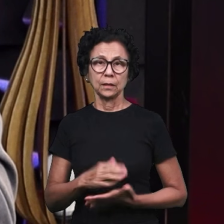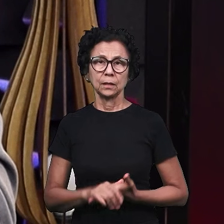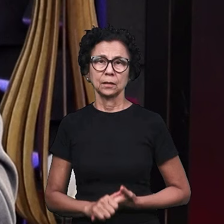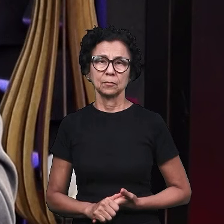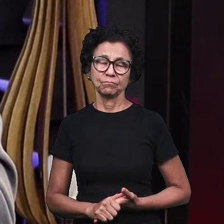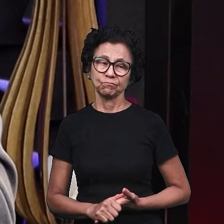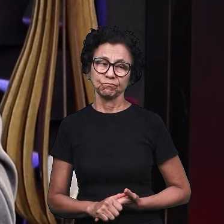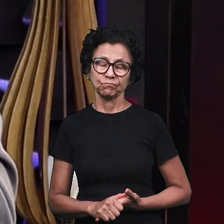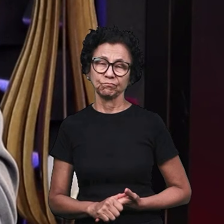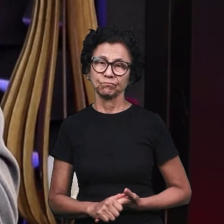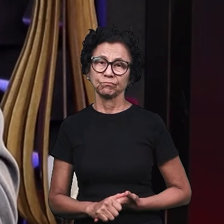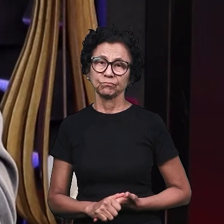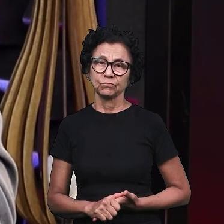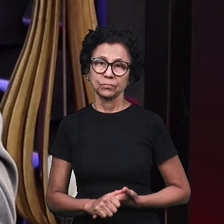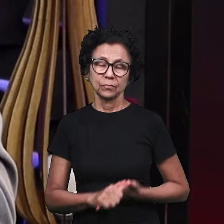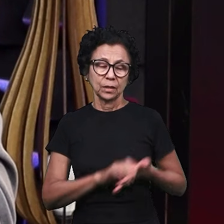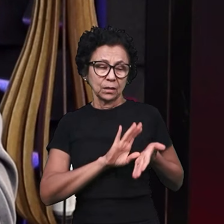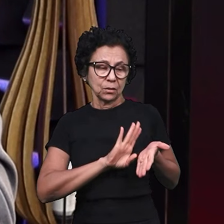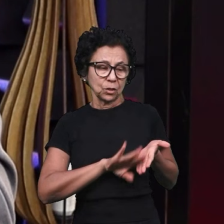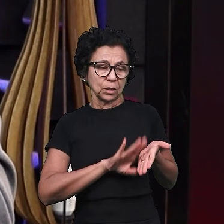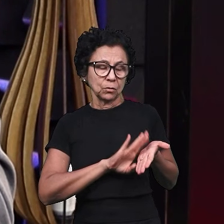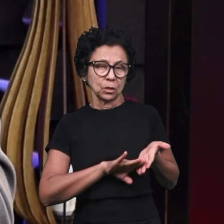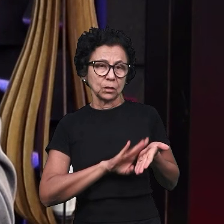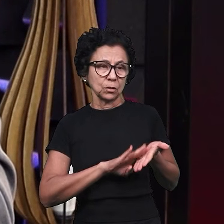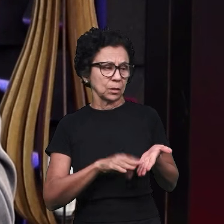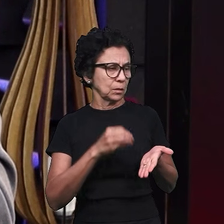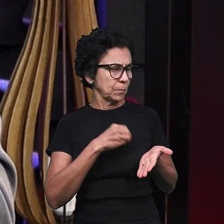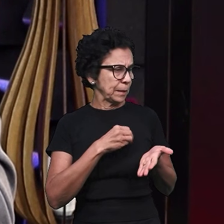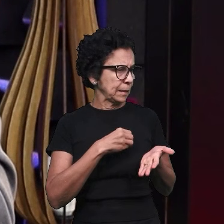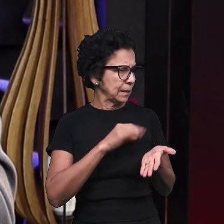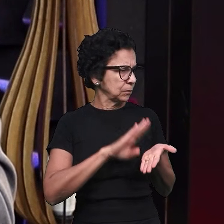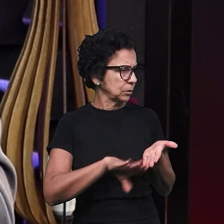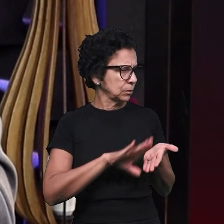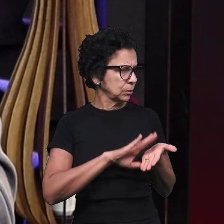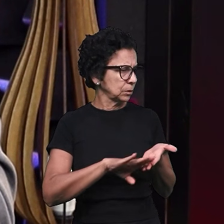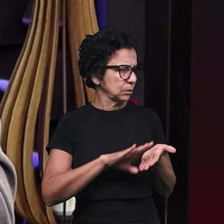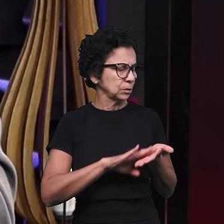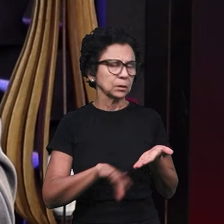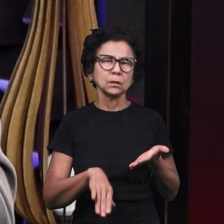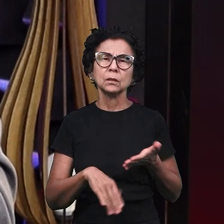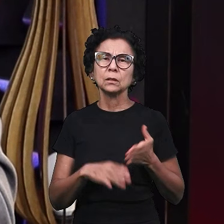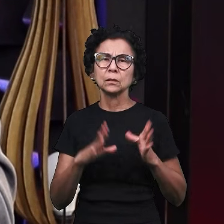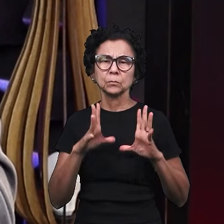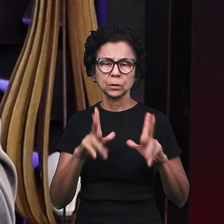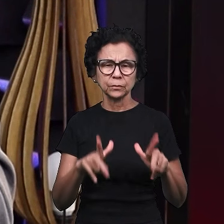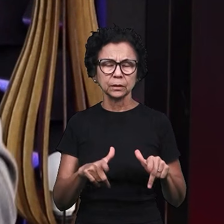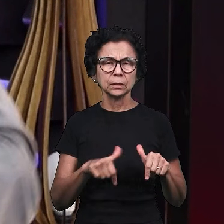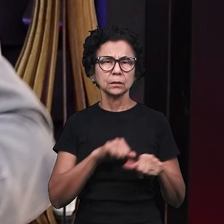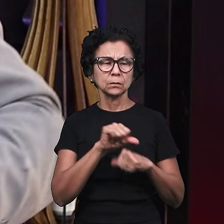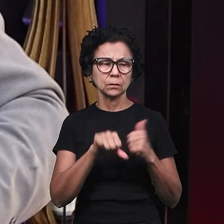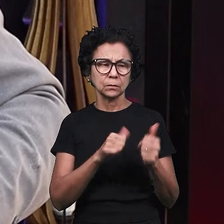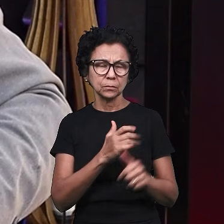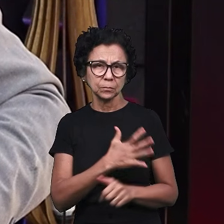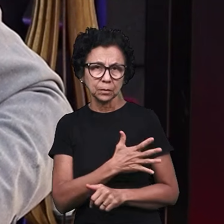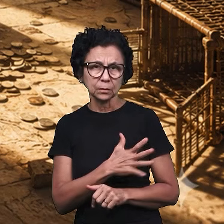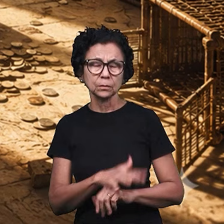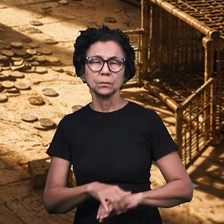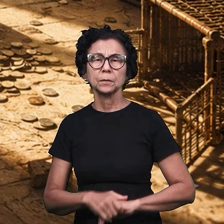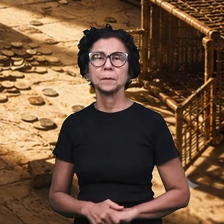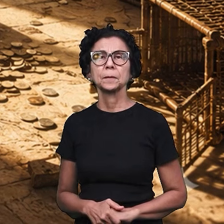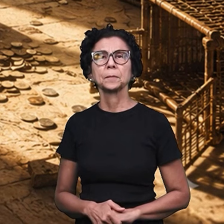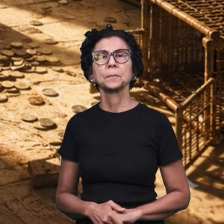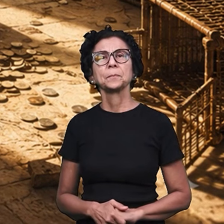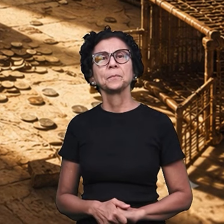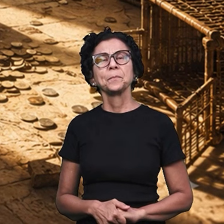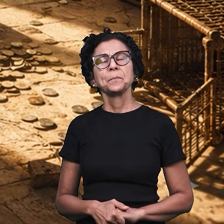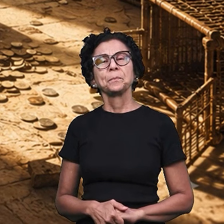que não é bom para que o nosso coração seja, para que a nossa vida seja o templo do Espírito Santo, né? Sim. Interessante,